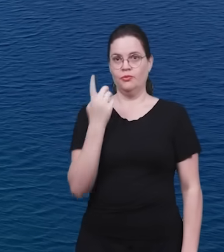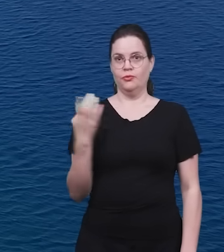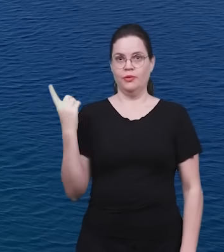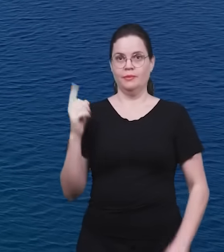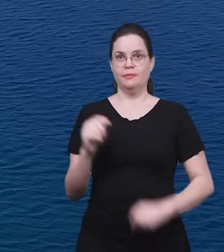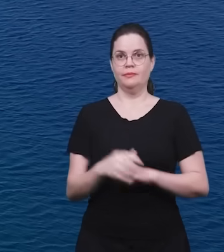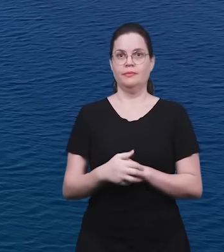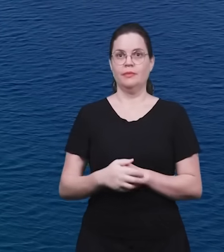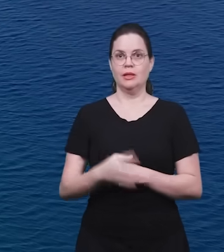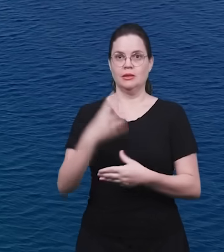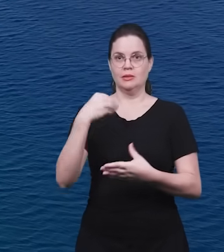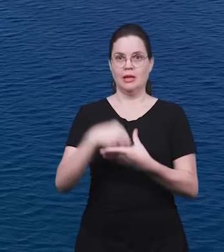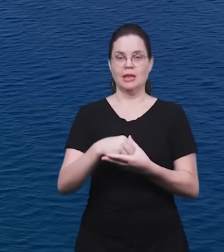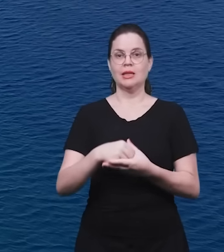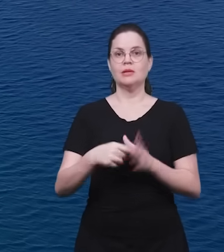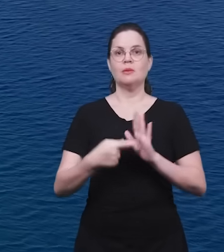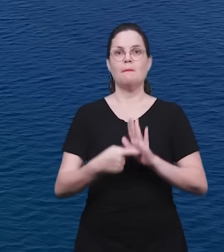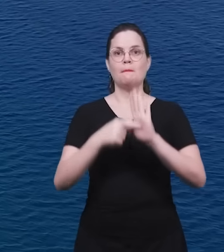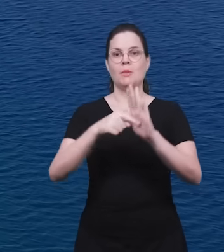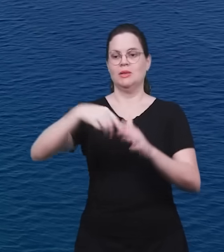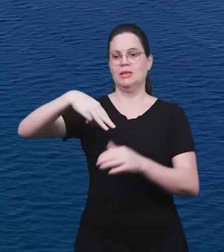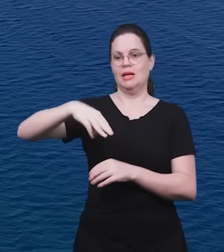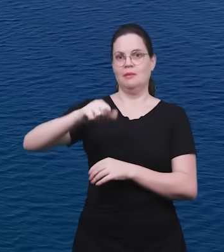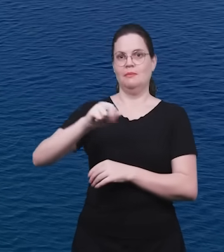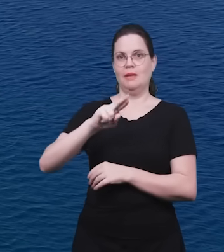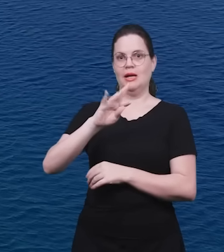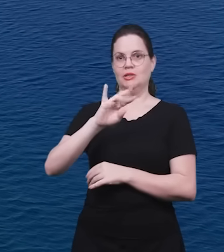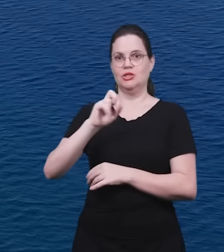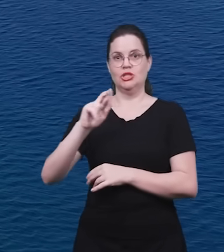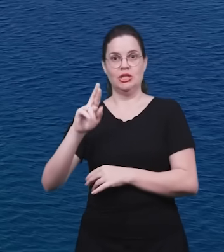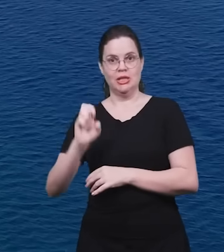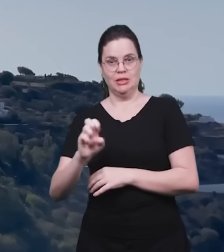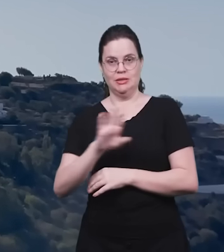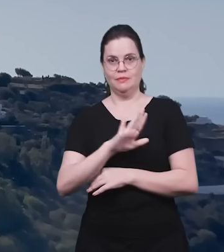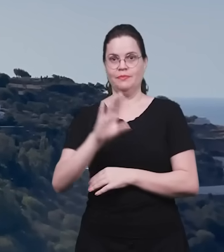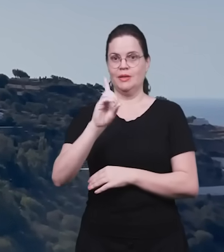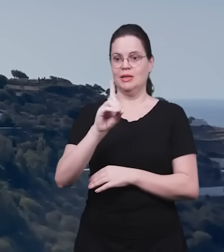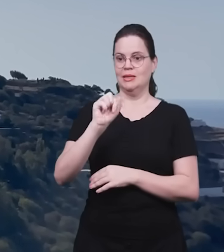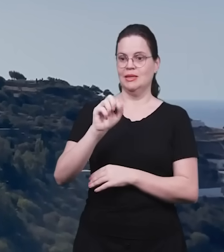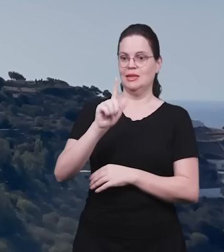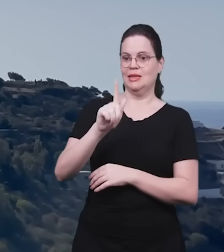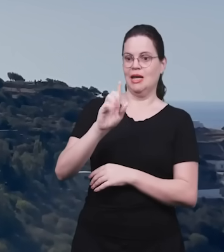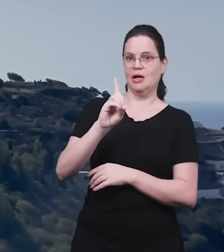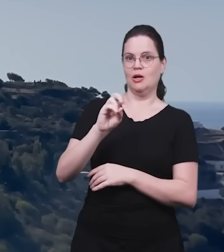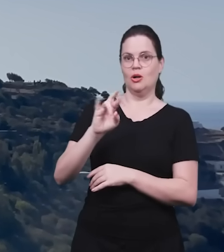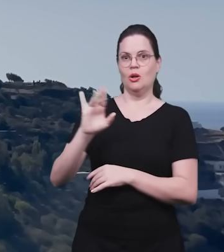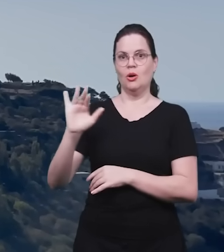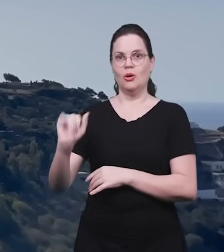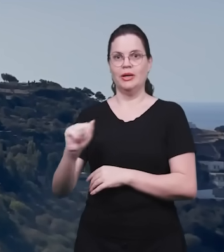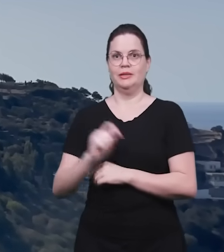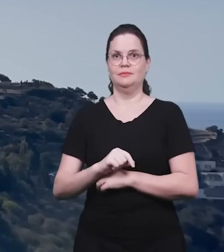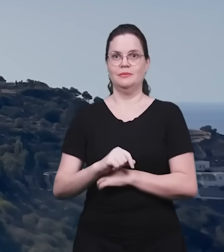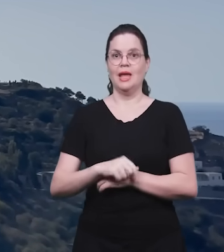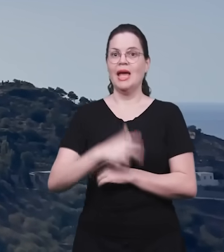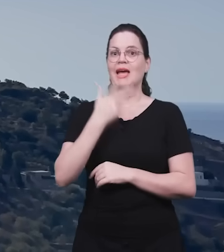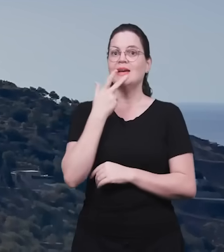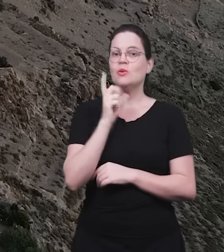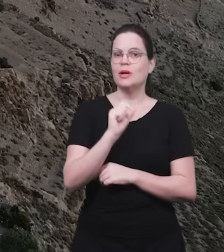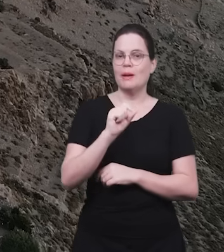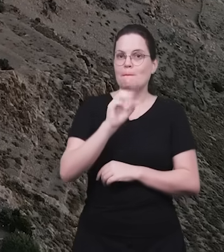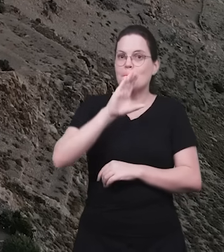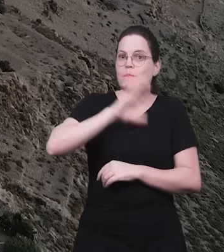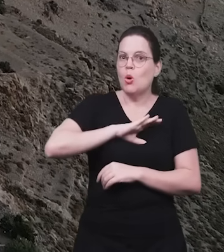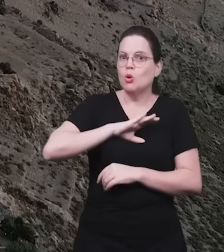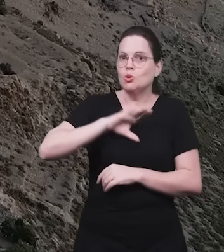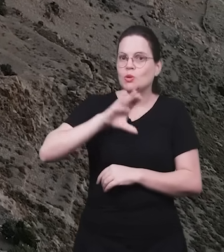exceção. Está lá o subtítulo: Os Mártires da Glória, que não vieram eles vieram de